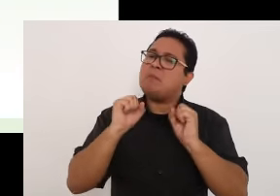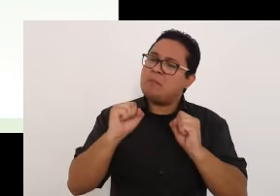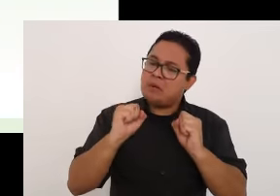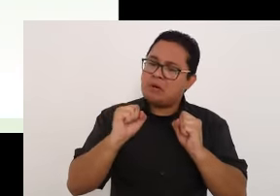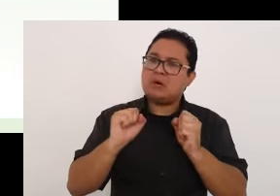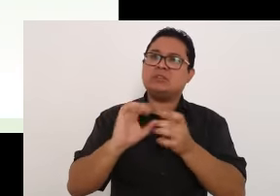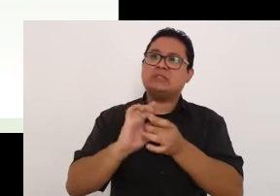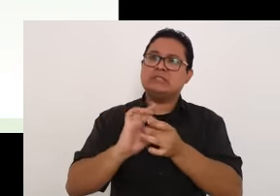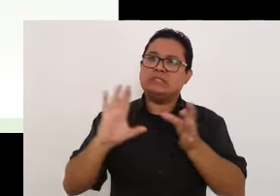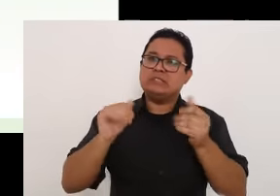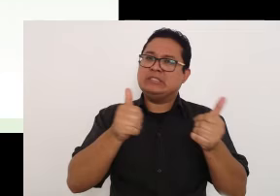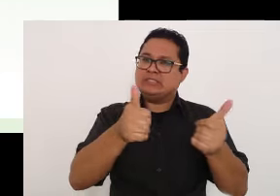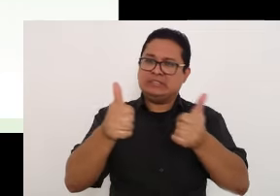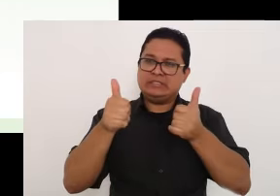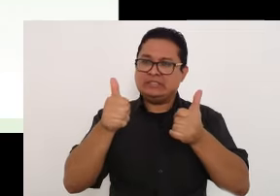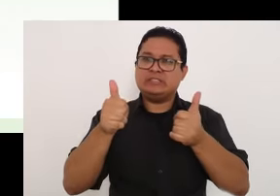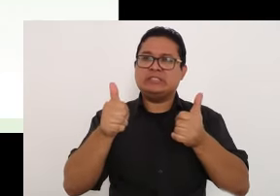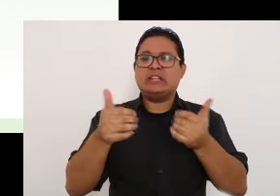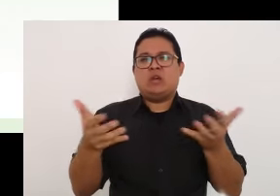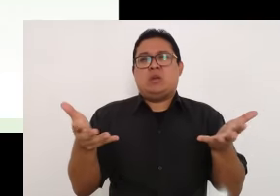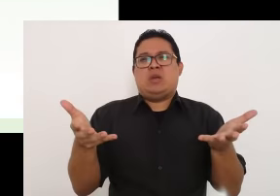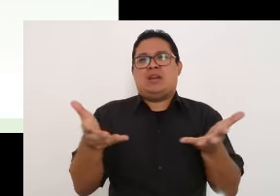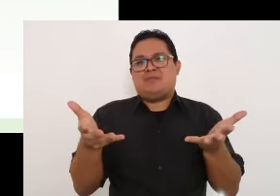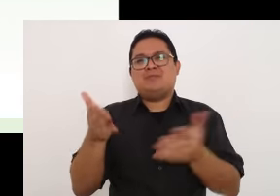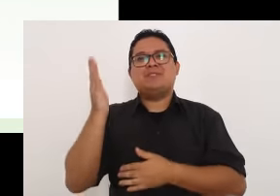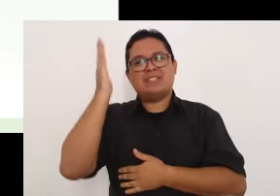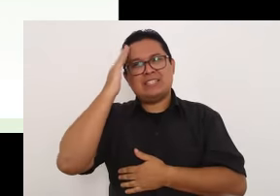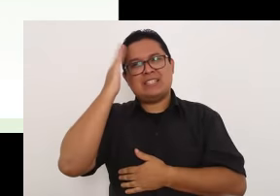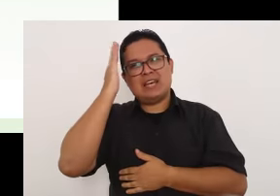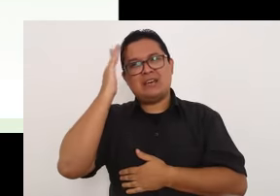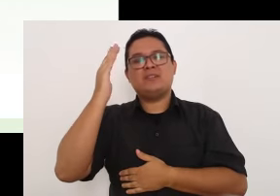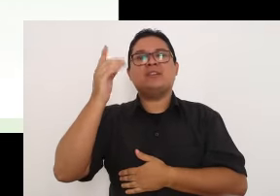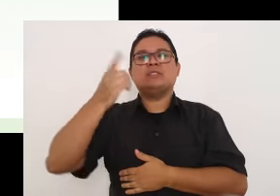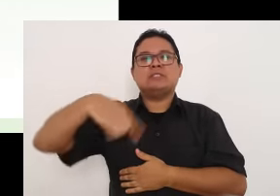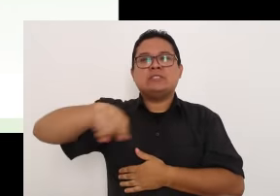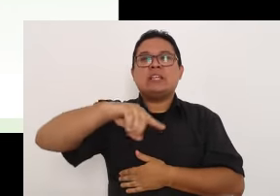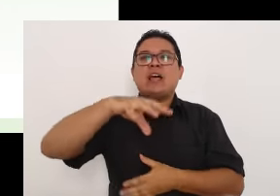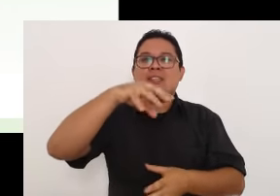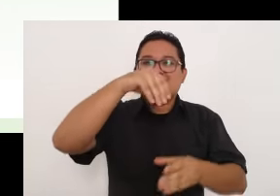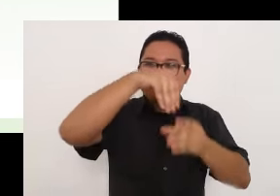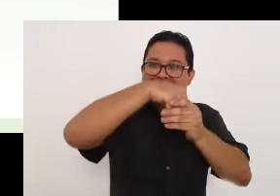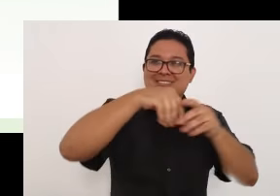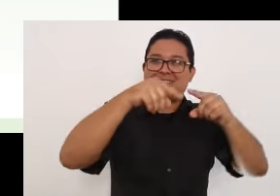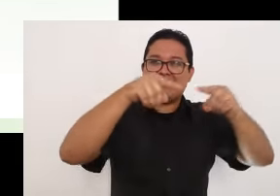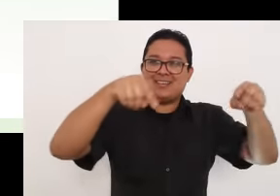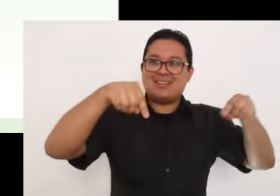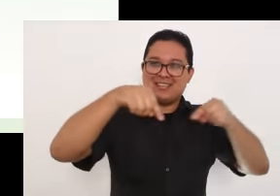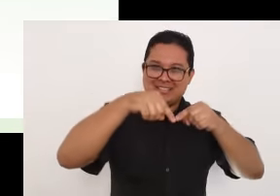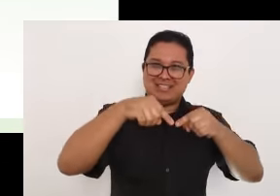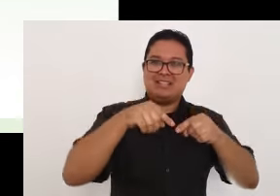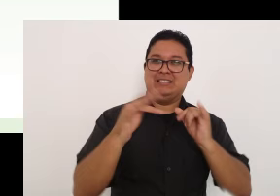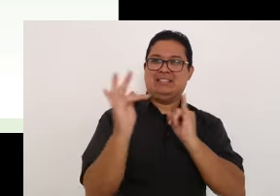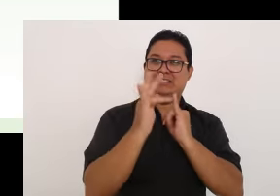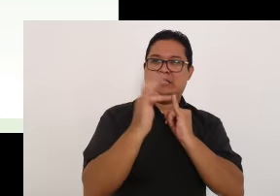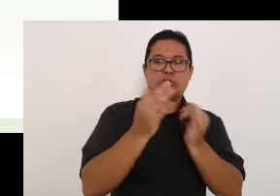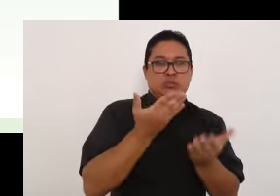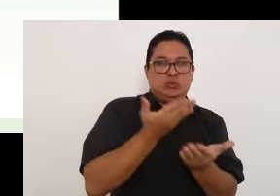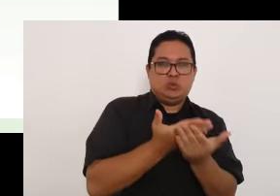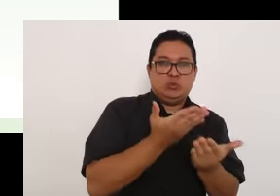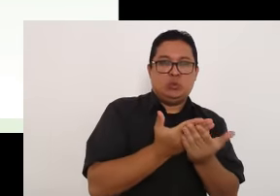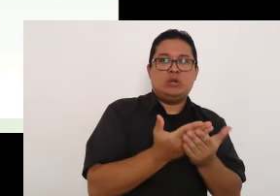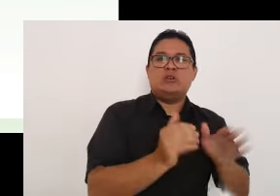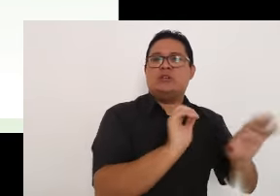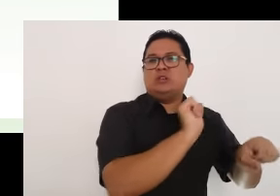vale a pena a gente dar uma freada naquele conteúdo que nós estávamos trabalhando ali em sala de